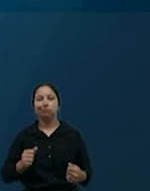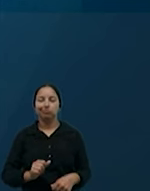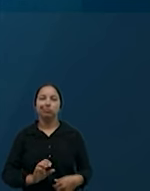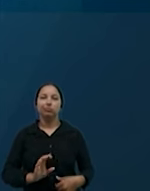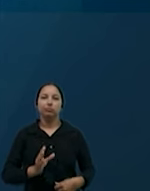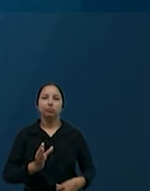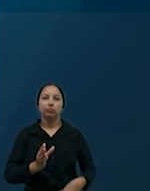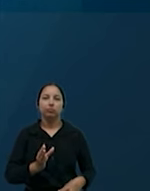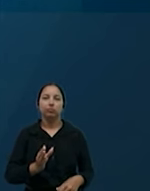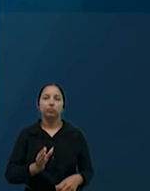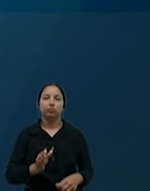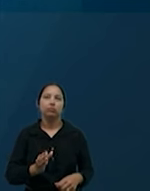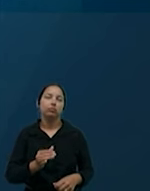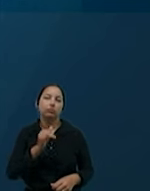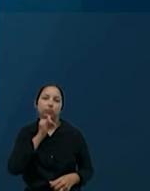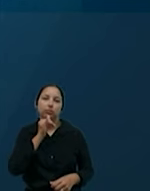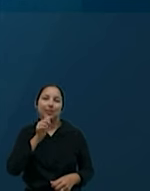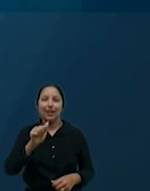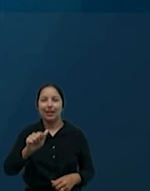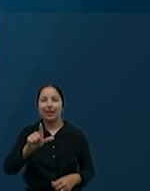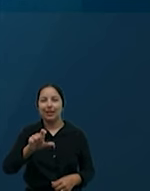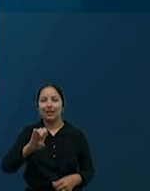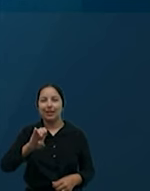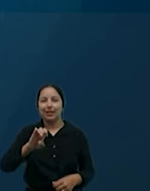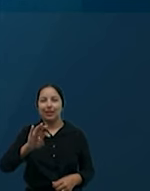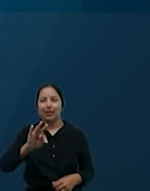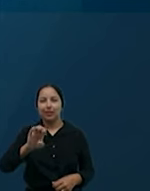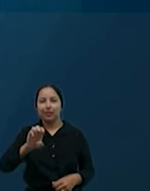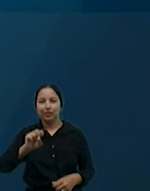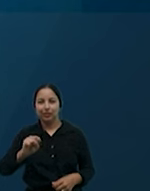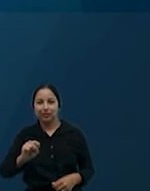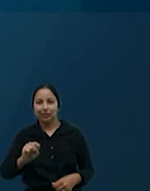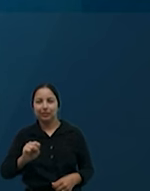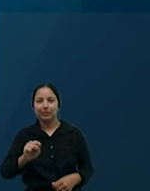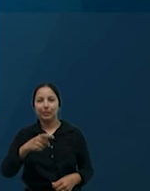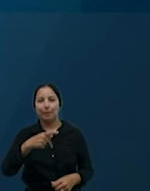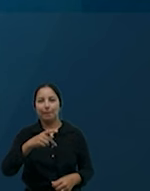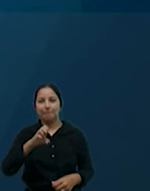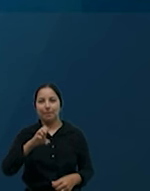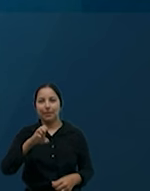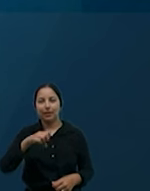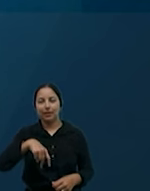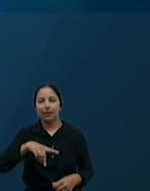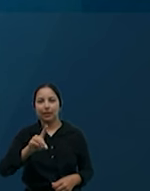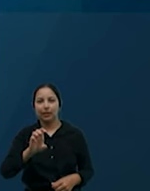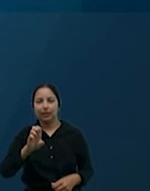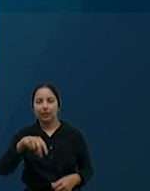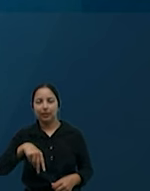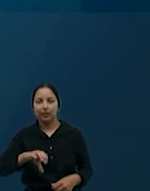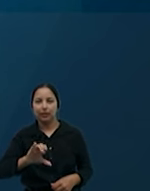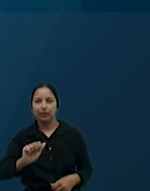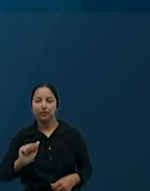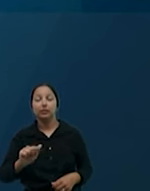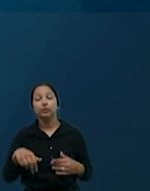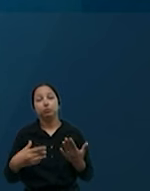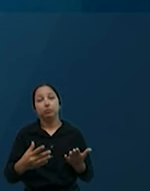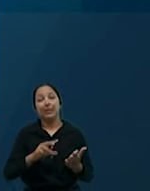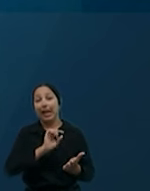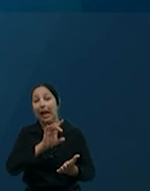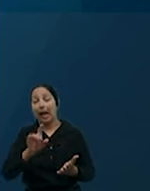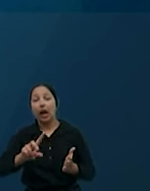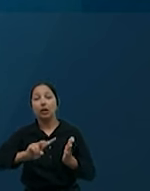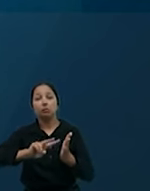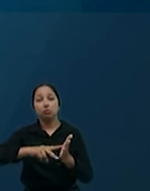litispendência. Tem-se, assim, que cada sindicato precisa ter articulação própria dentro dos interesses dos seus substituídos